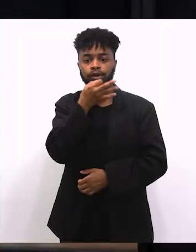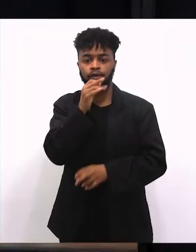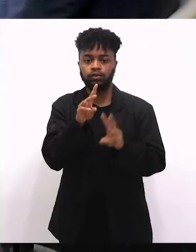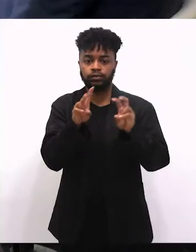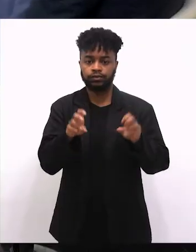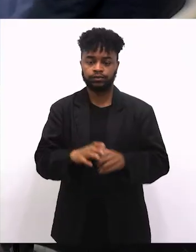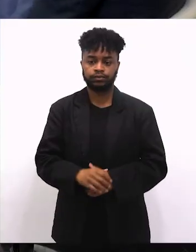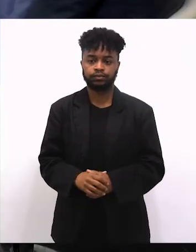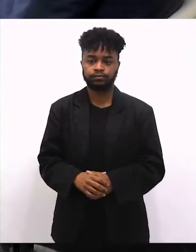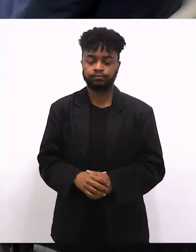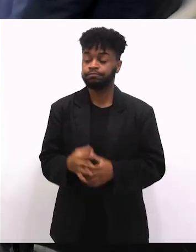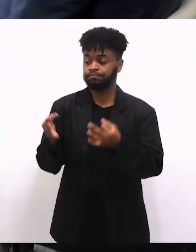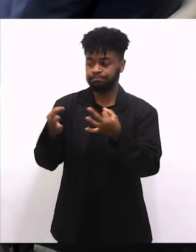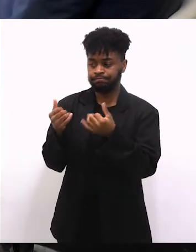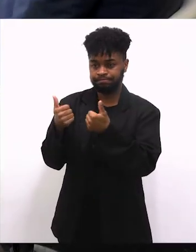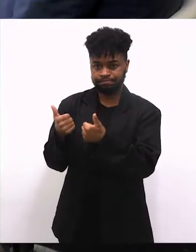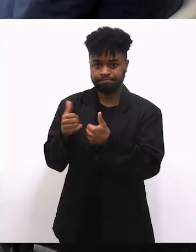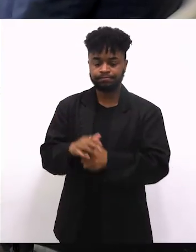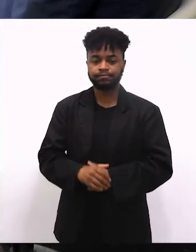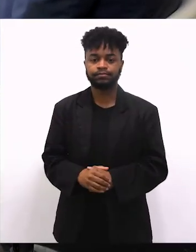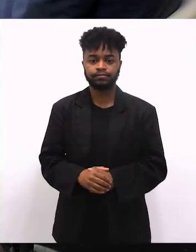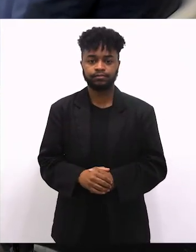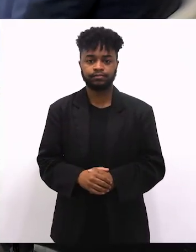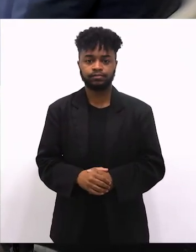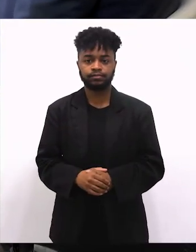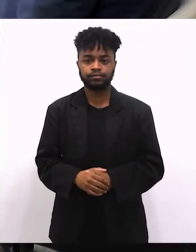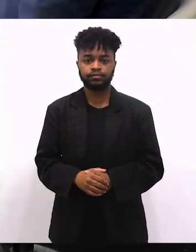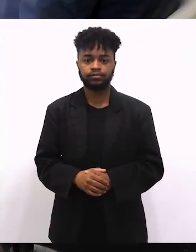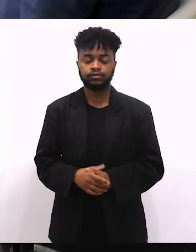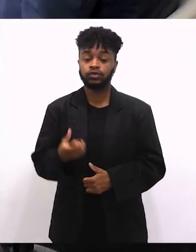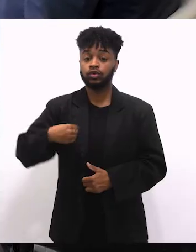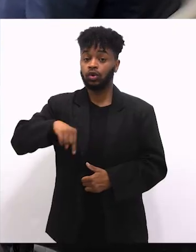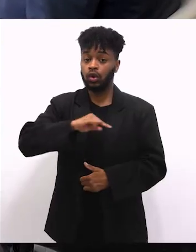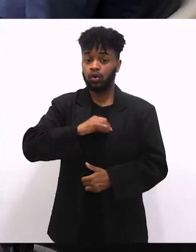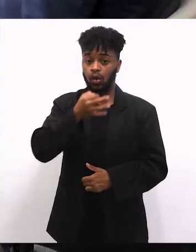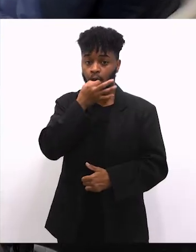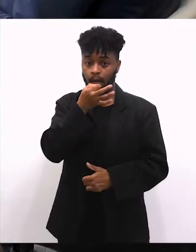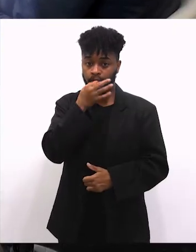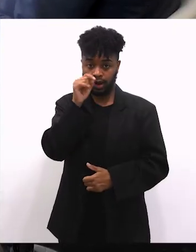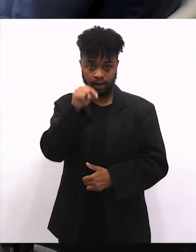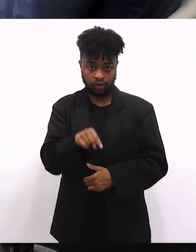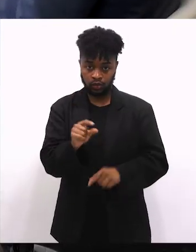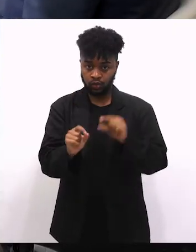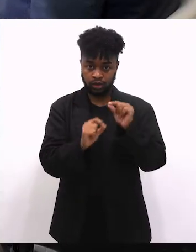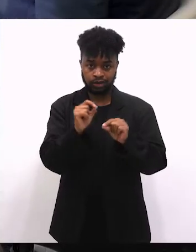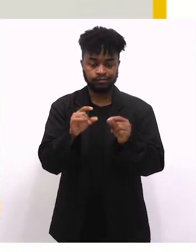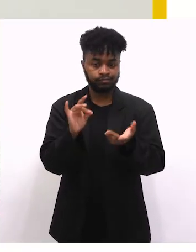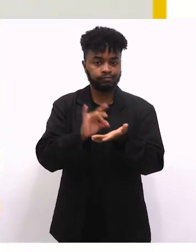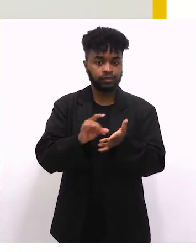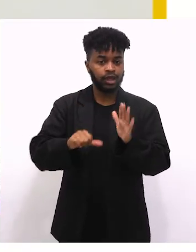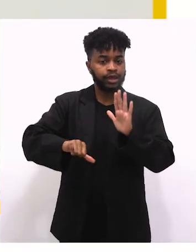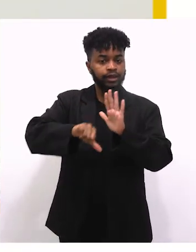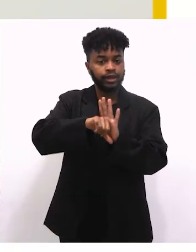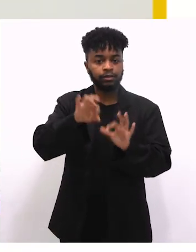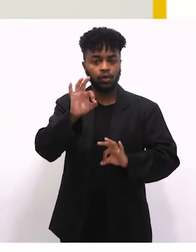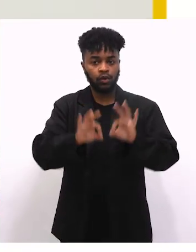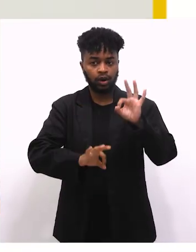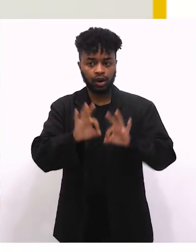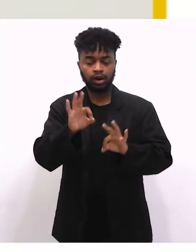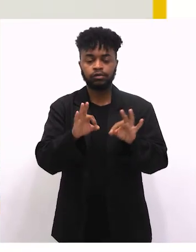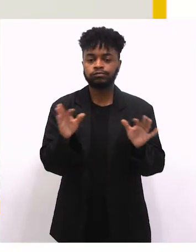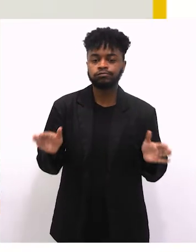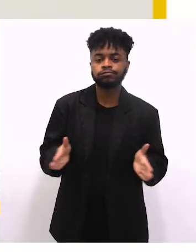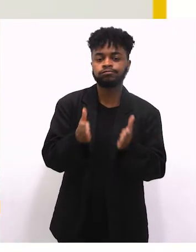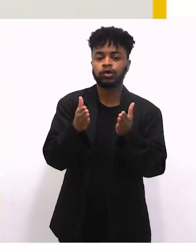isso. Perfeito, né? Nós aqui comentamos que esse é um crime organizado que